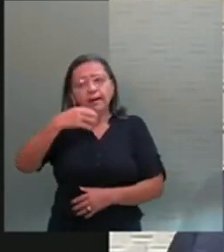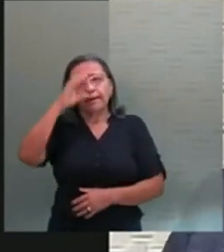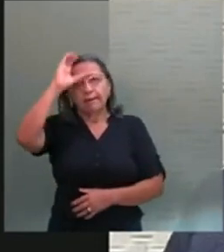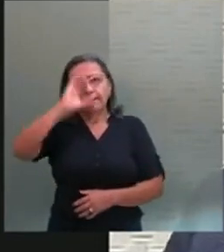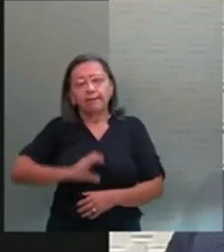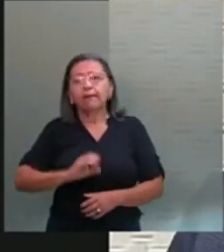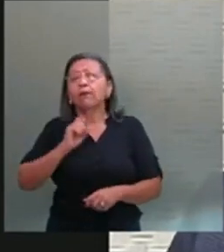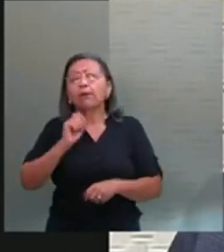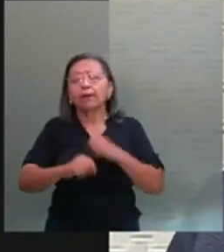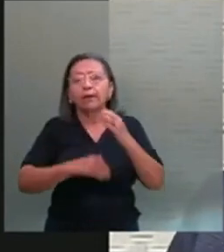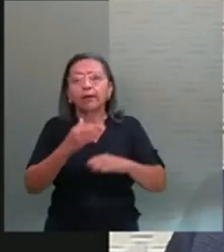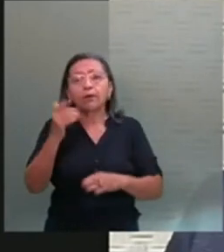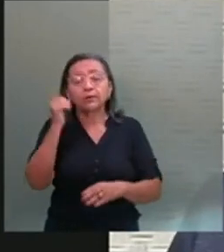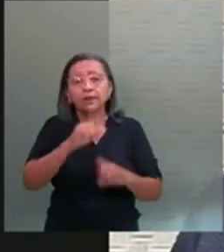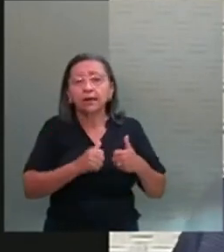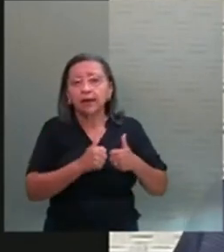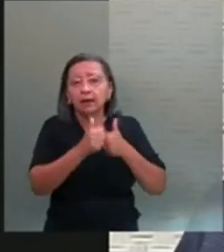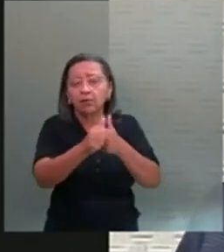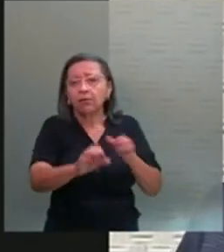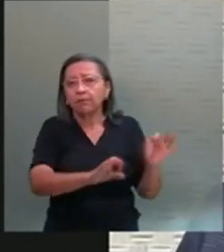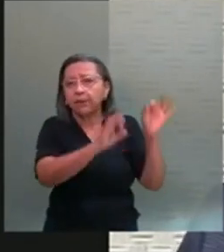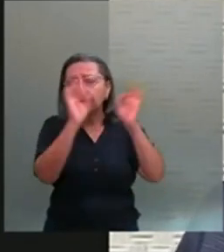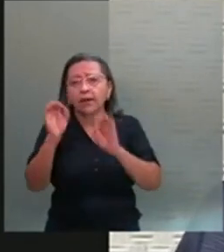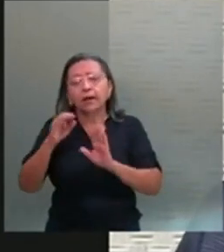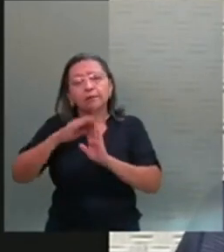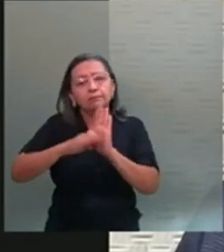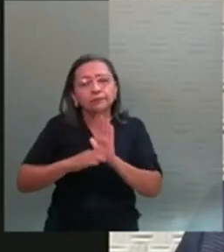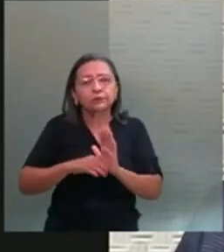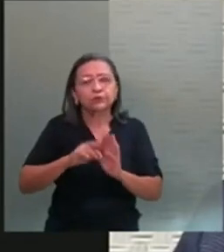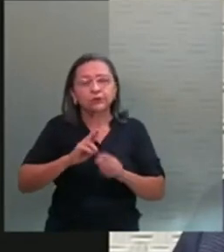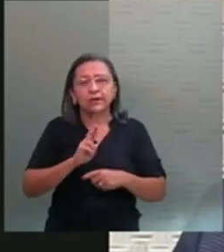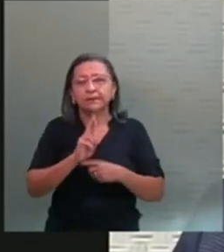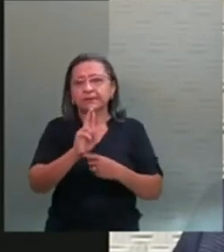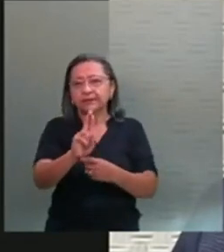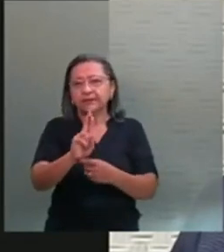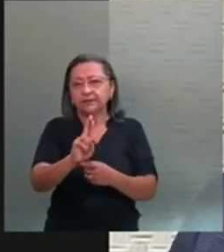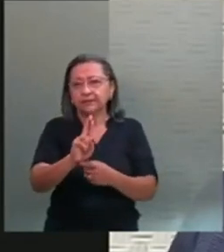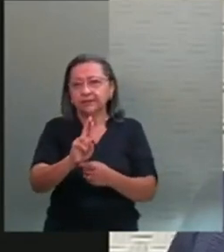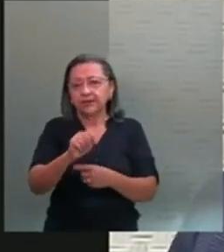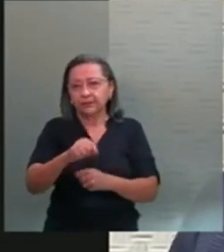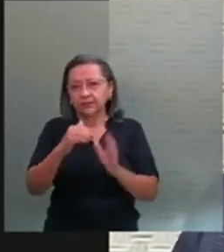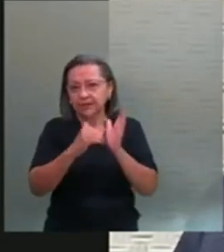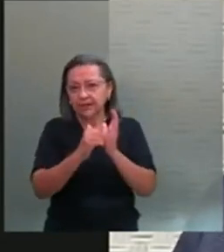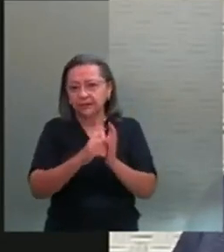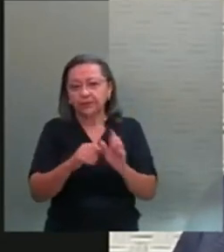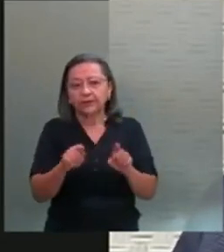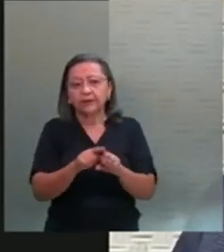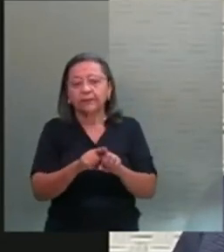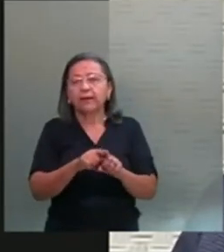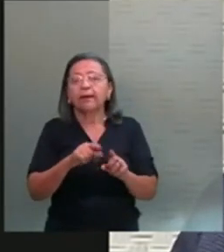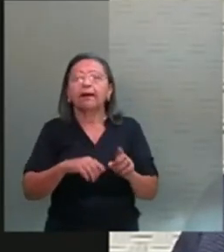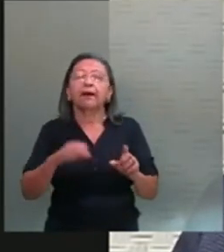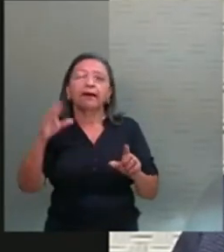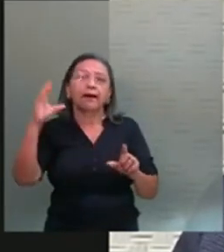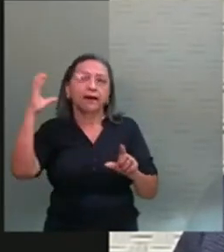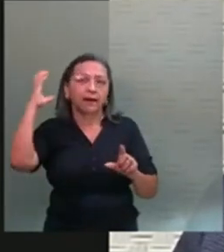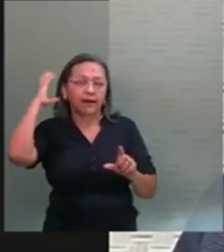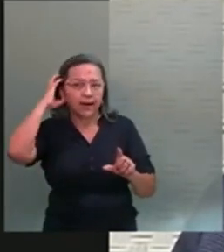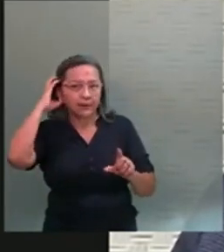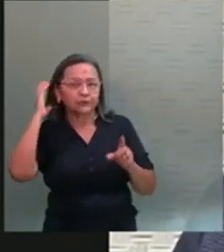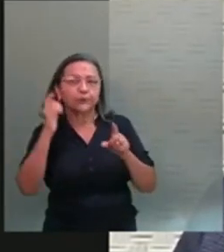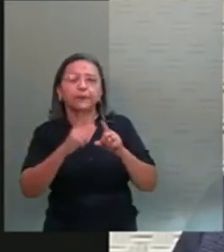na medida em que conseguem acompanhar a rotina de seus representantes no Senado. De quebra, a agência e também a TV e a